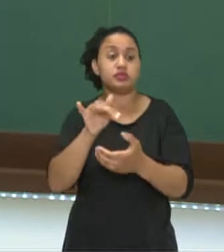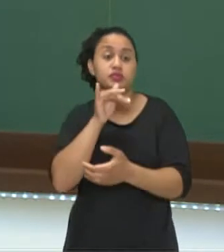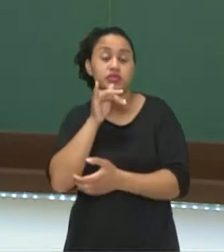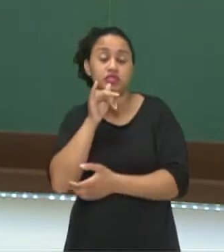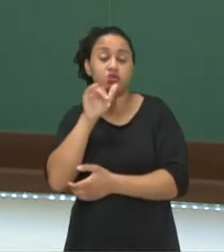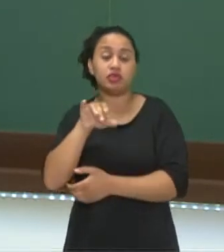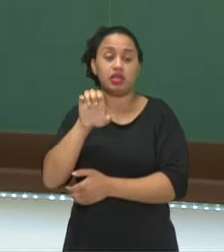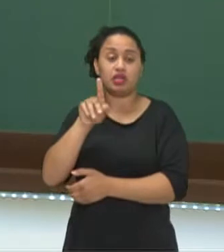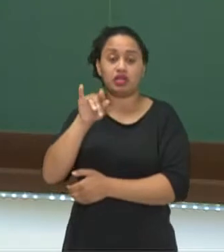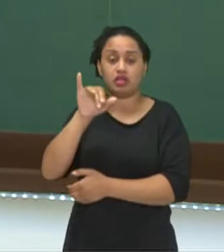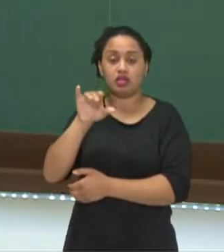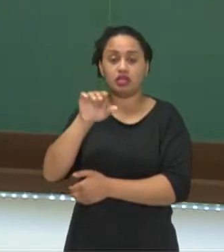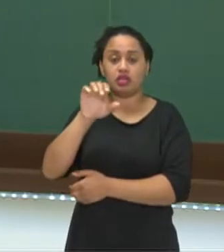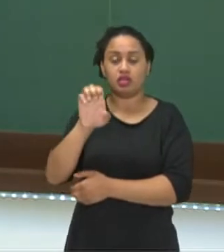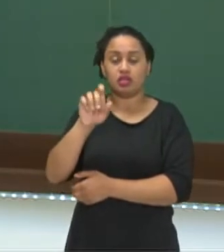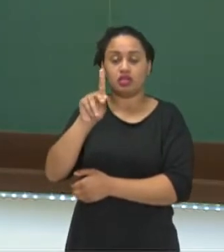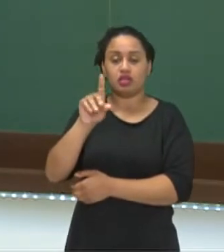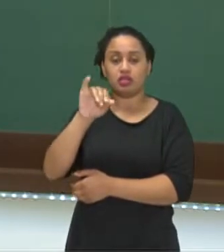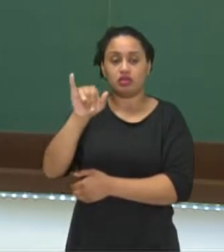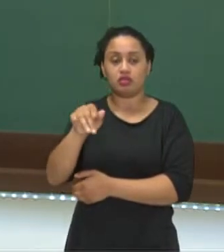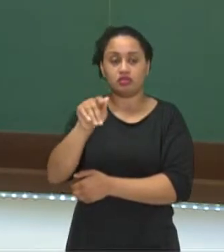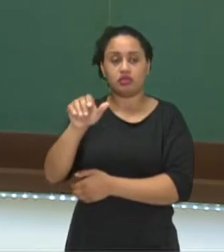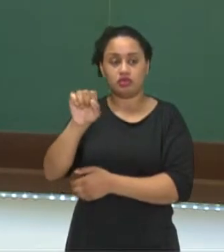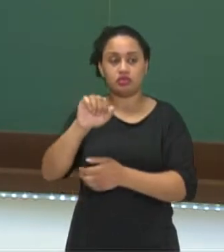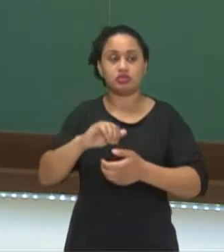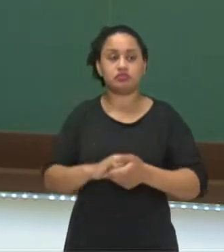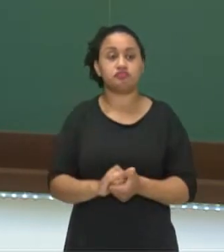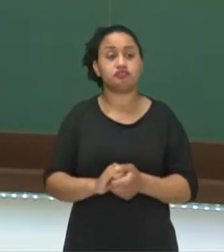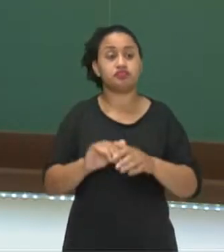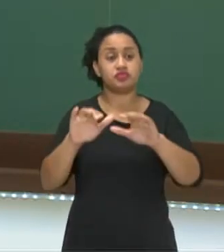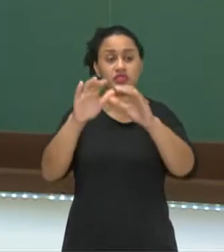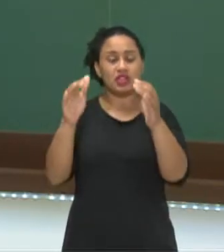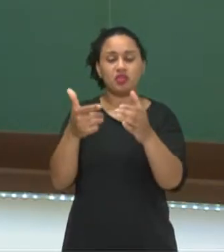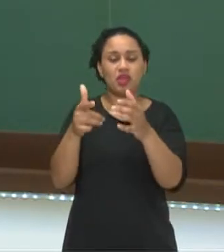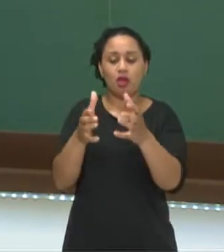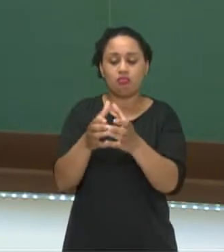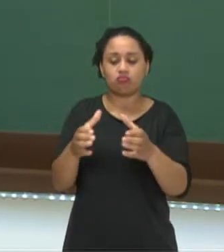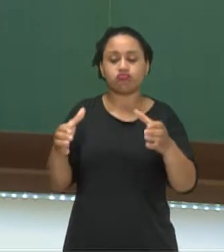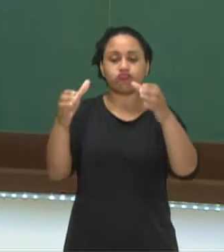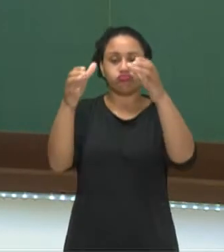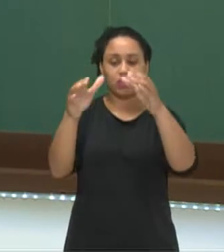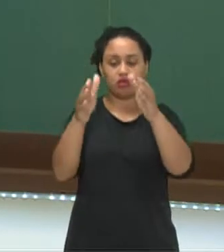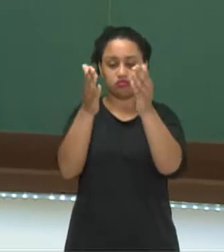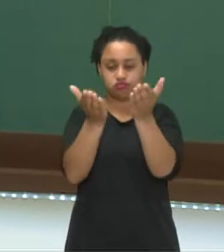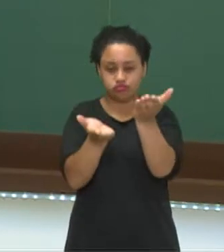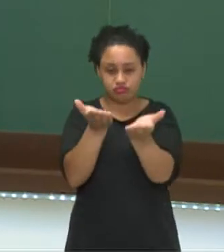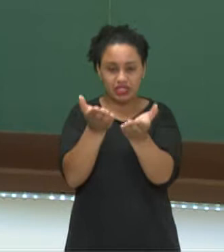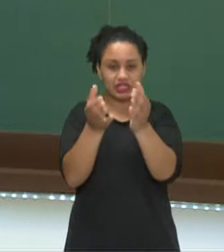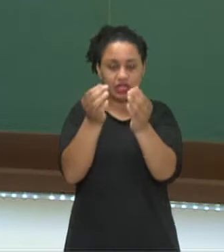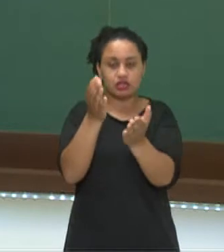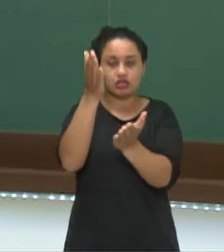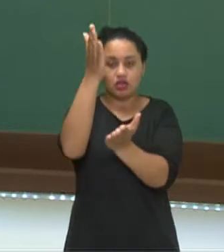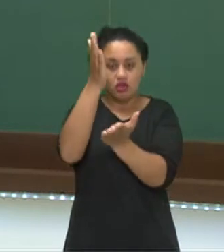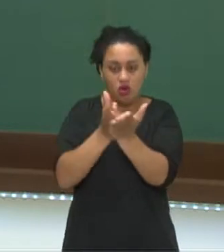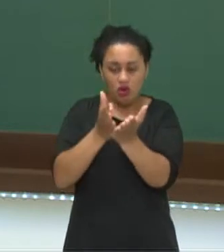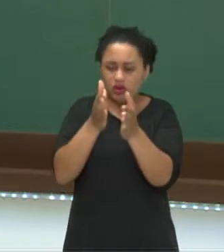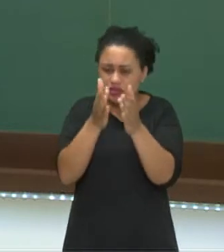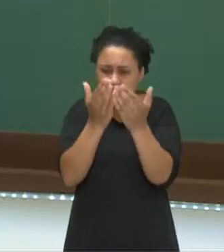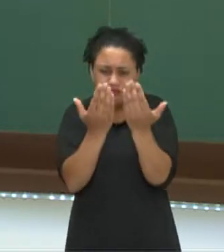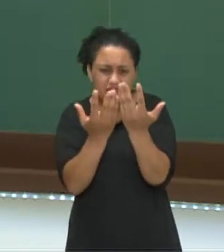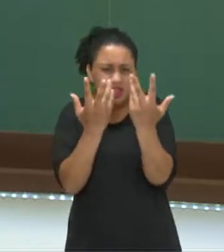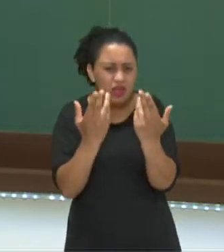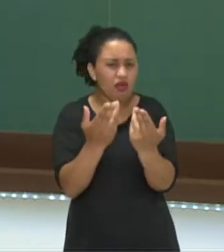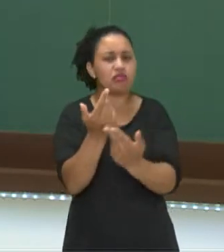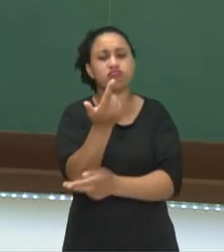esponjas. O corpo deles é assimétrico, certo? Então, se eu fizer um corte, não vai ter uma